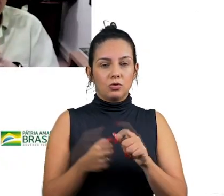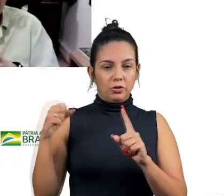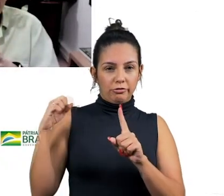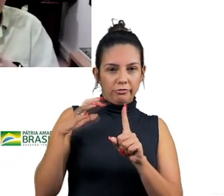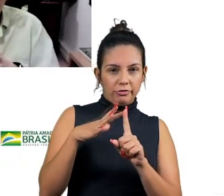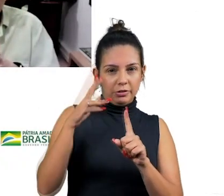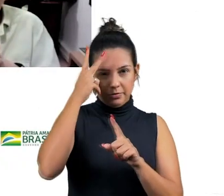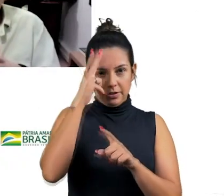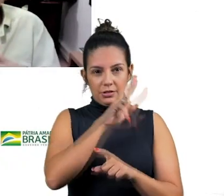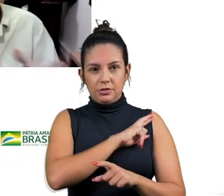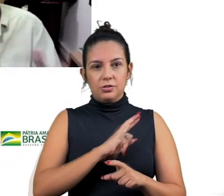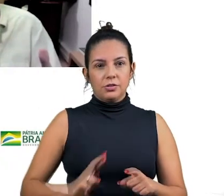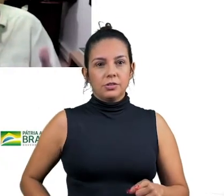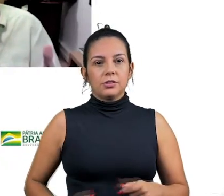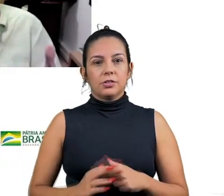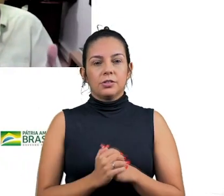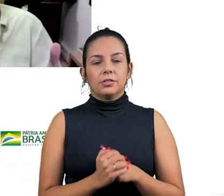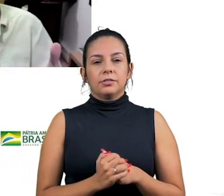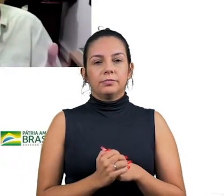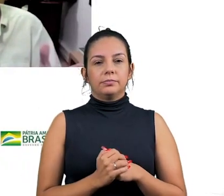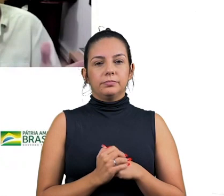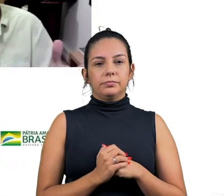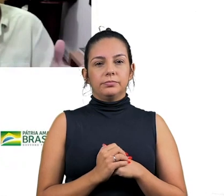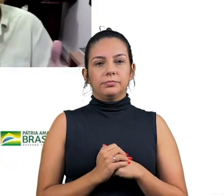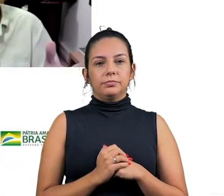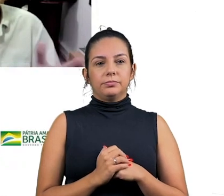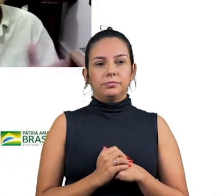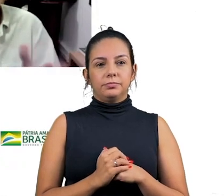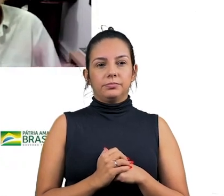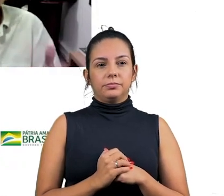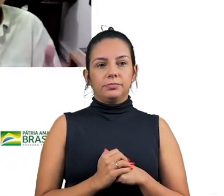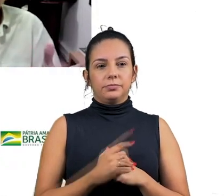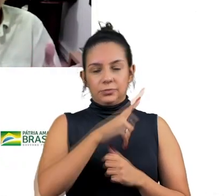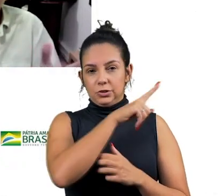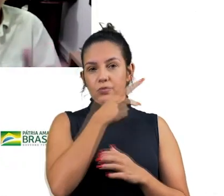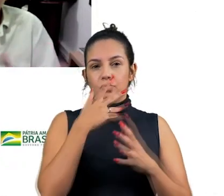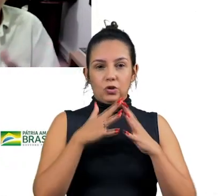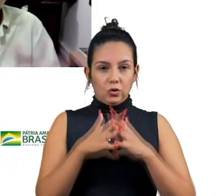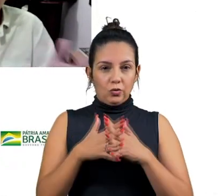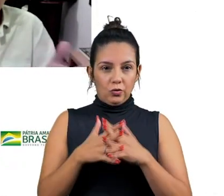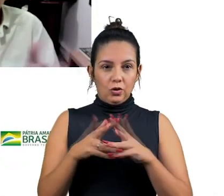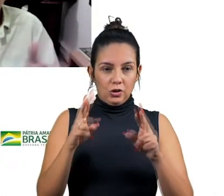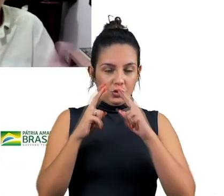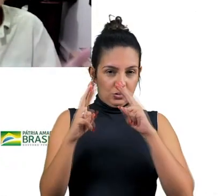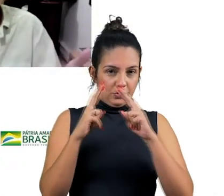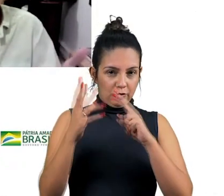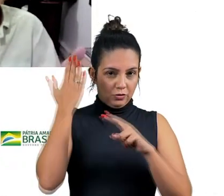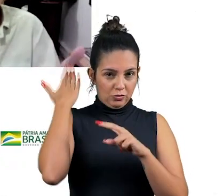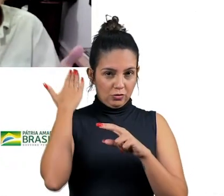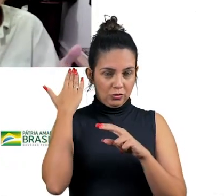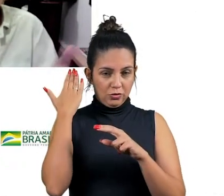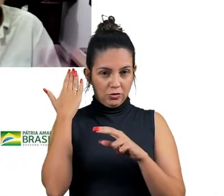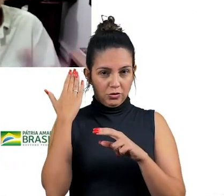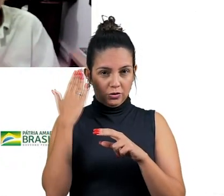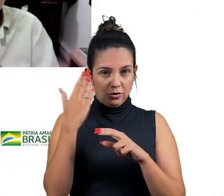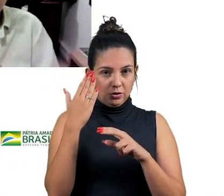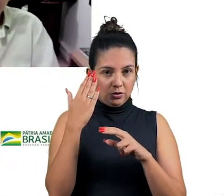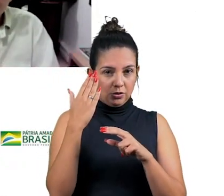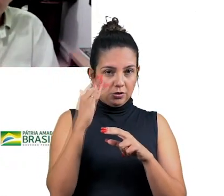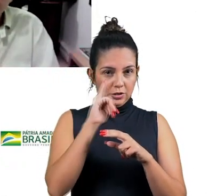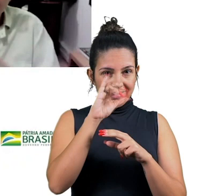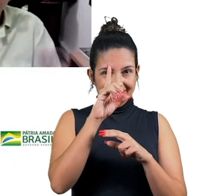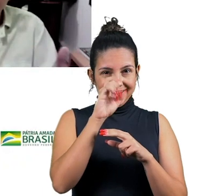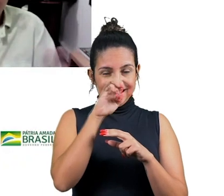influenciado pelas religiões? Imagina na Ásia e outros lugares. Esse conflito foi resolvido na passagem da Idade Média